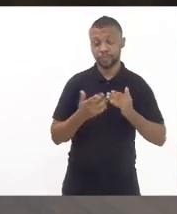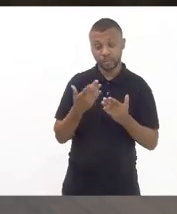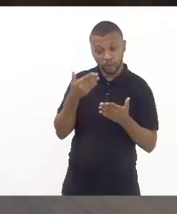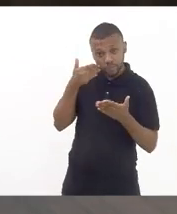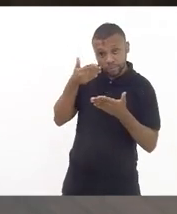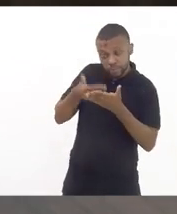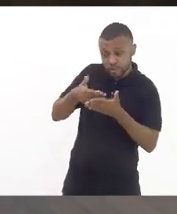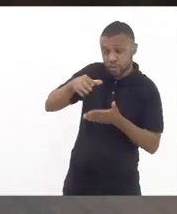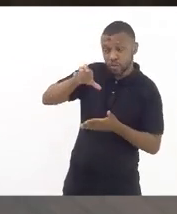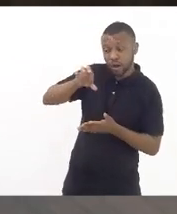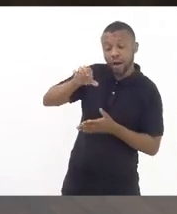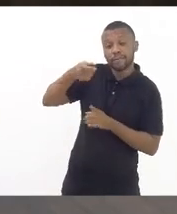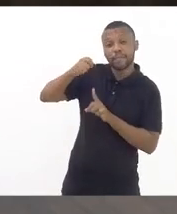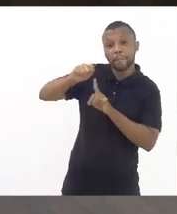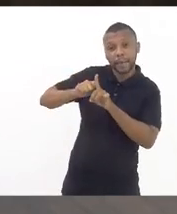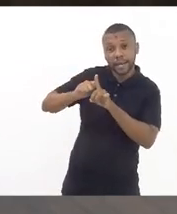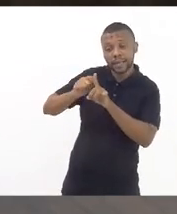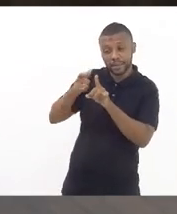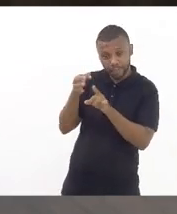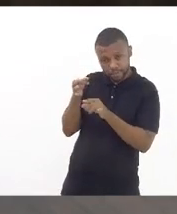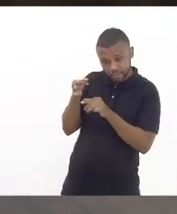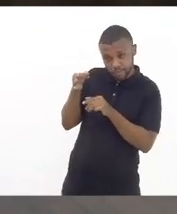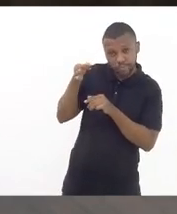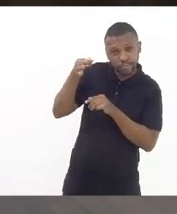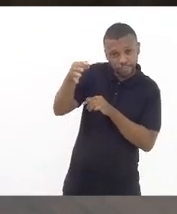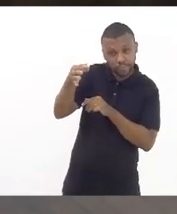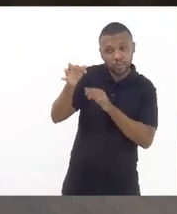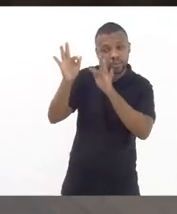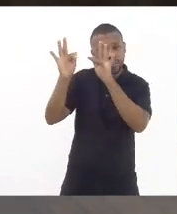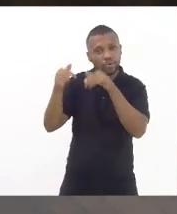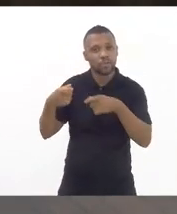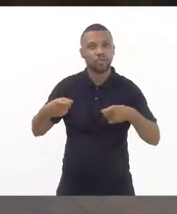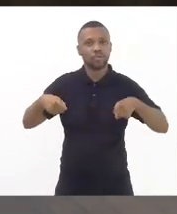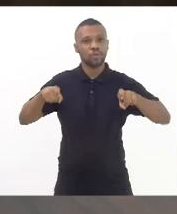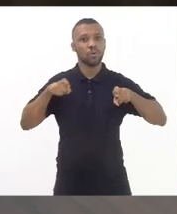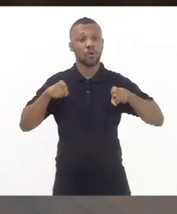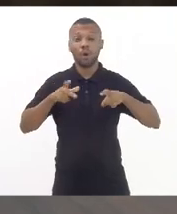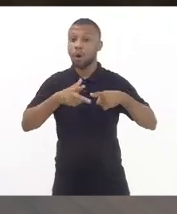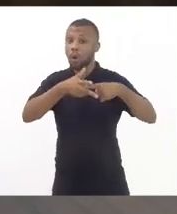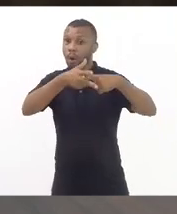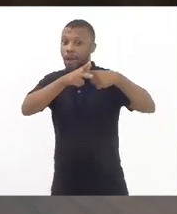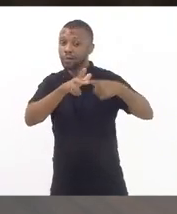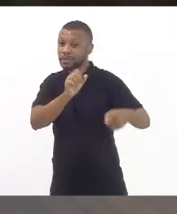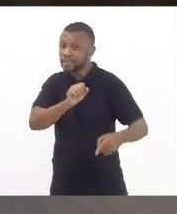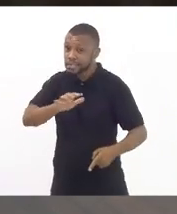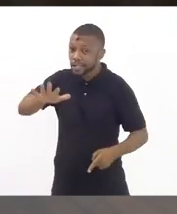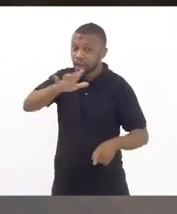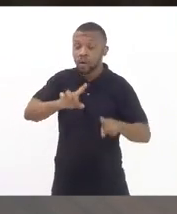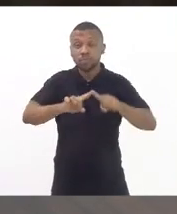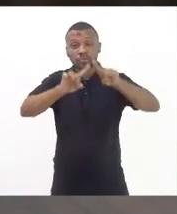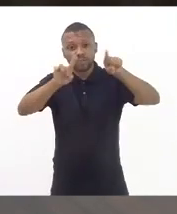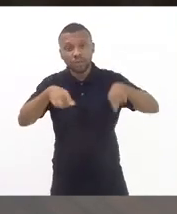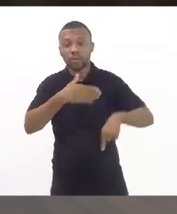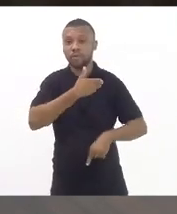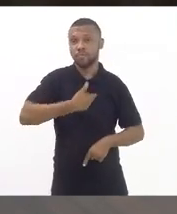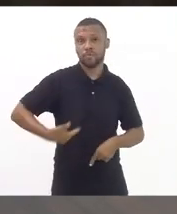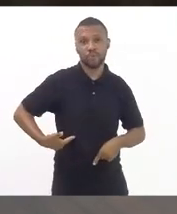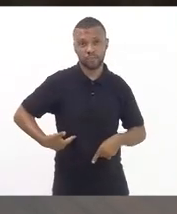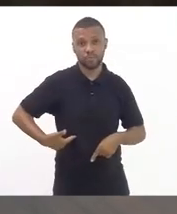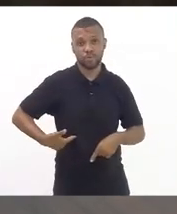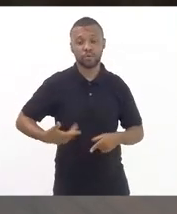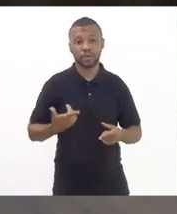mandato os reajustes gerais do funcionário público que excedam a